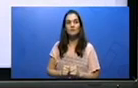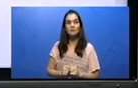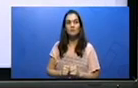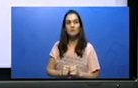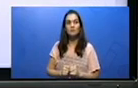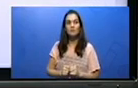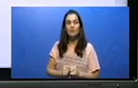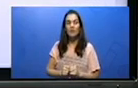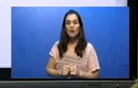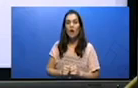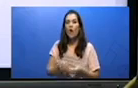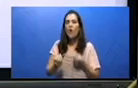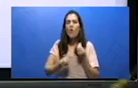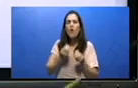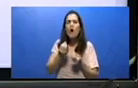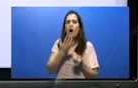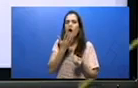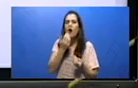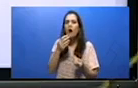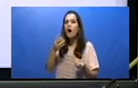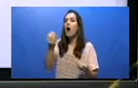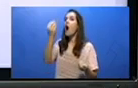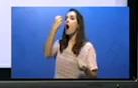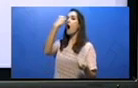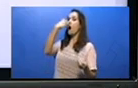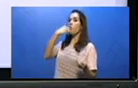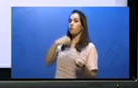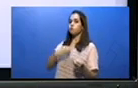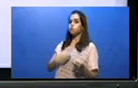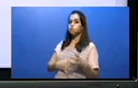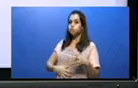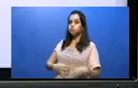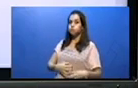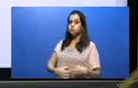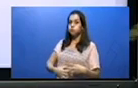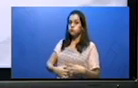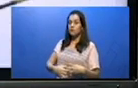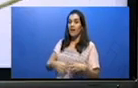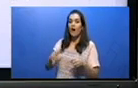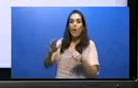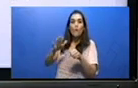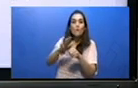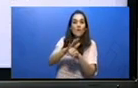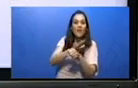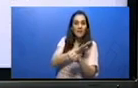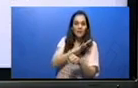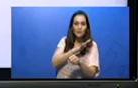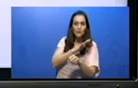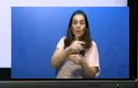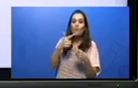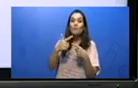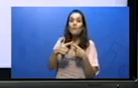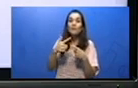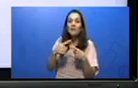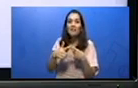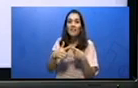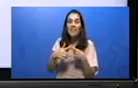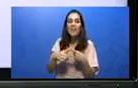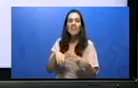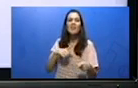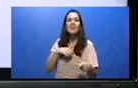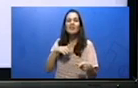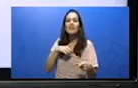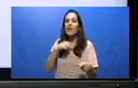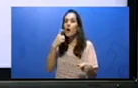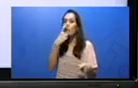Sistema digestório dos nemateumintos, ao contrário dos plateumintos, é completo. Como eu disse, sistema completo digestório é quando